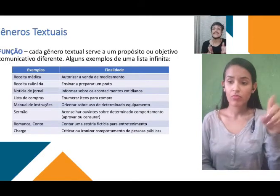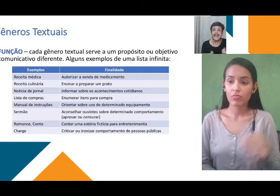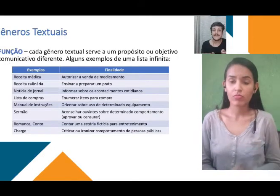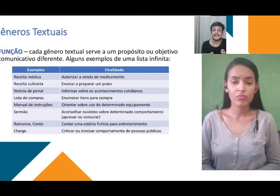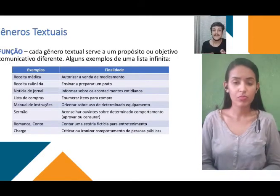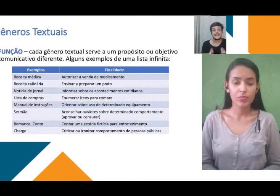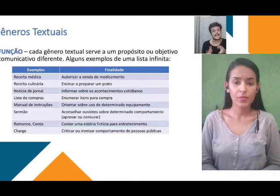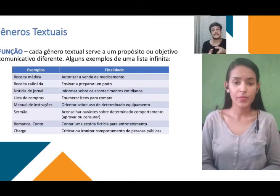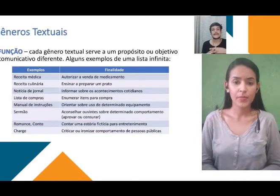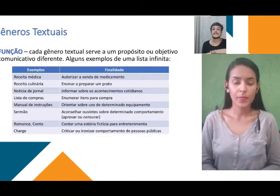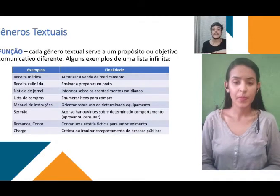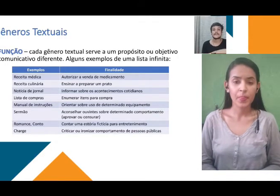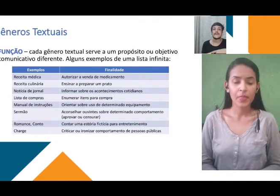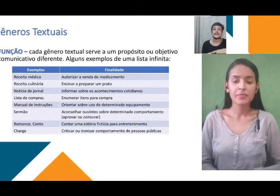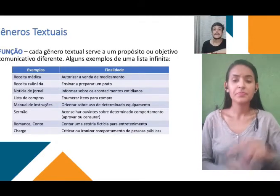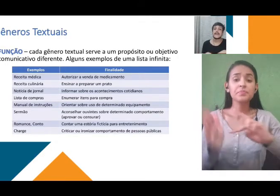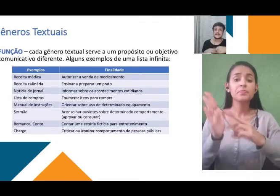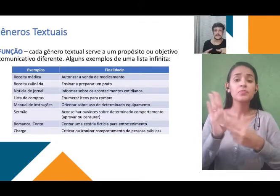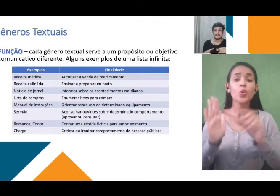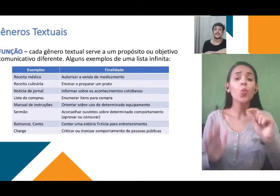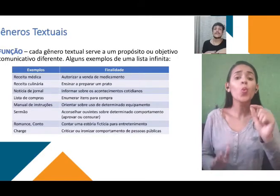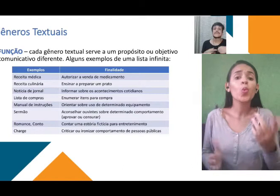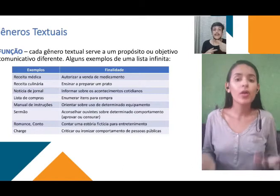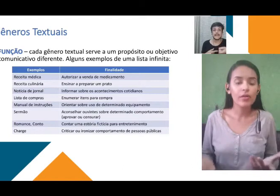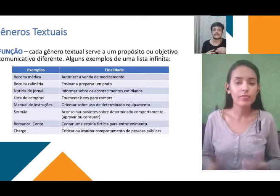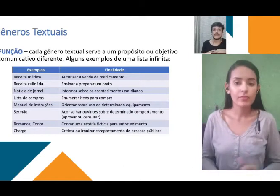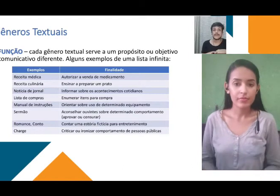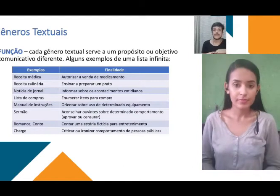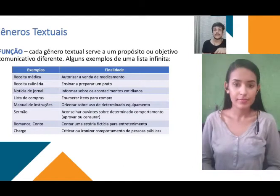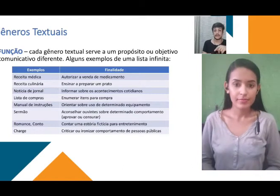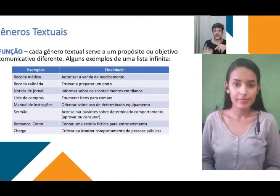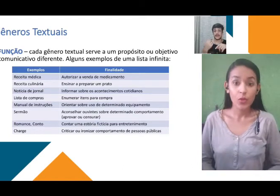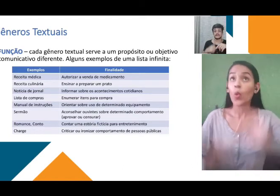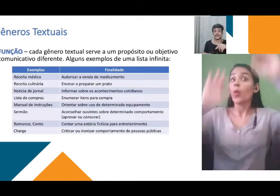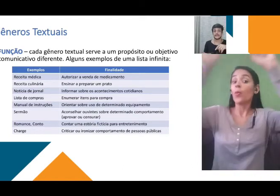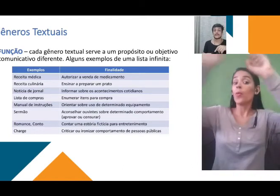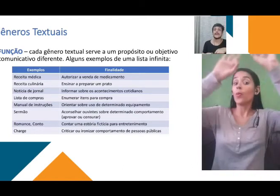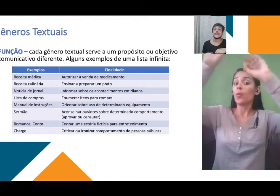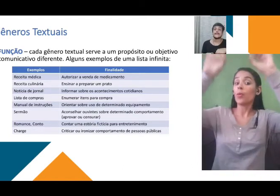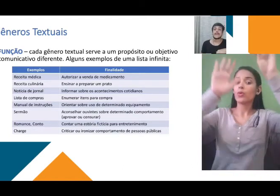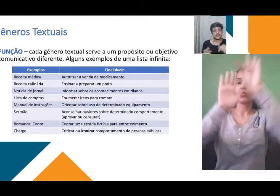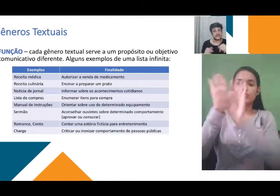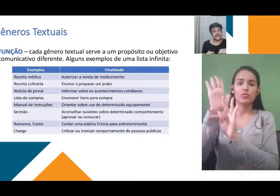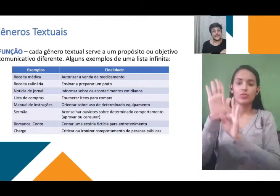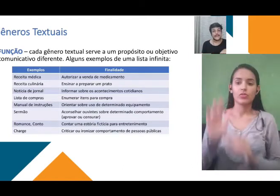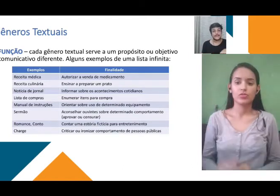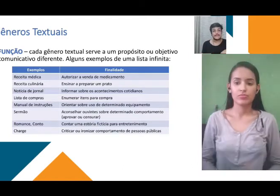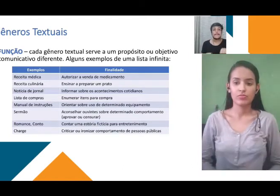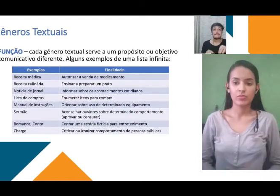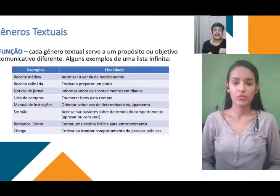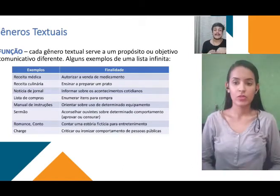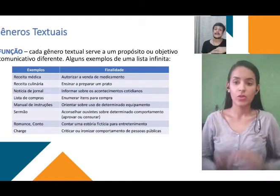Para que serve determinado texto? Né? É simples. Quando eu escrevo um texto, quando eu leio um texto, eu estou